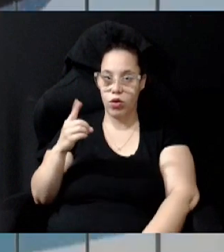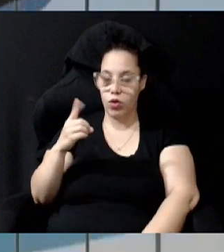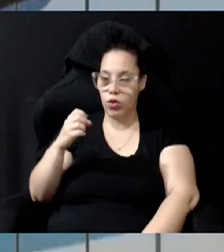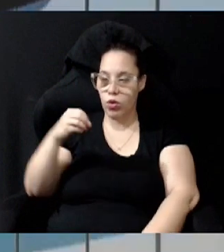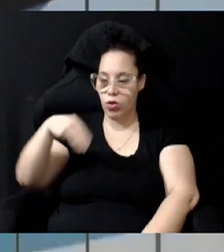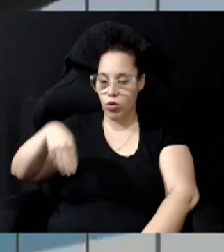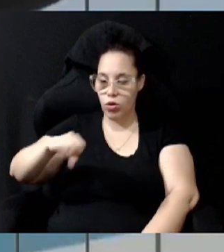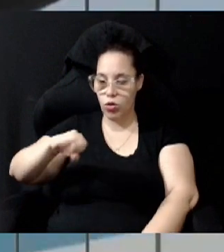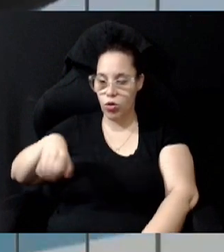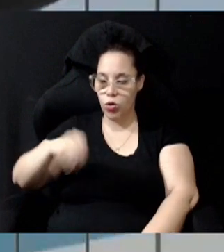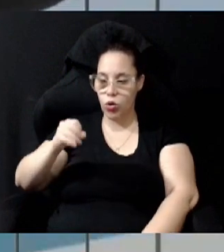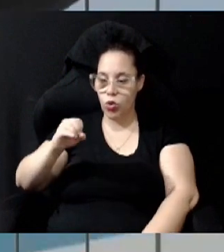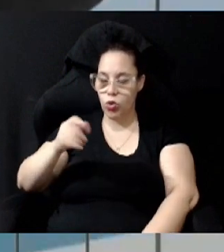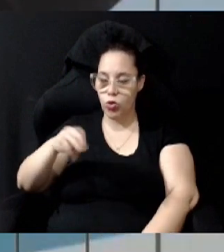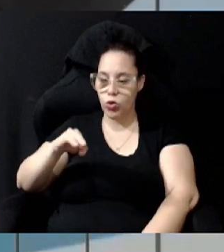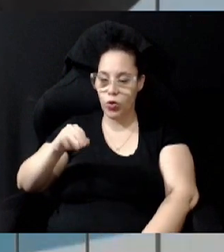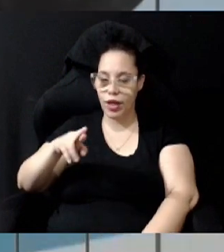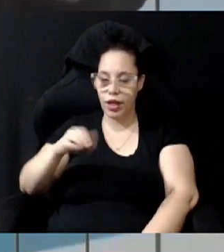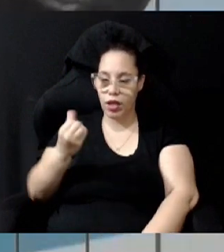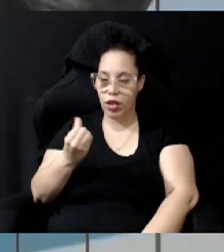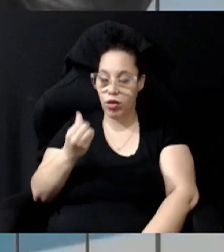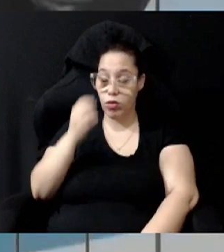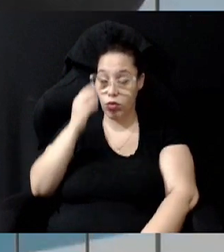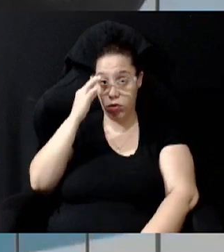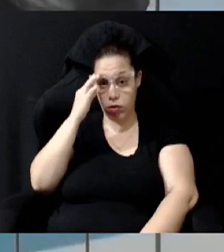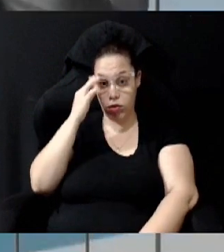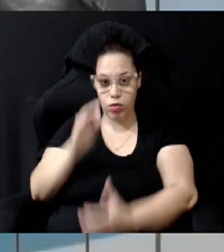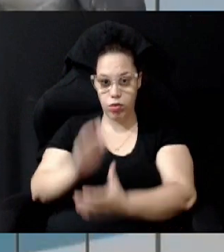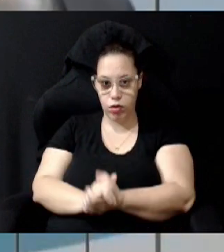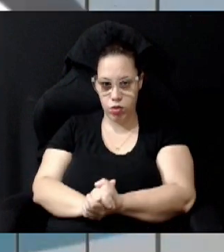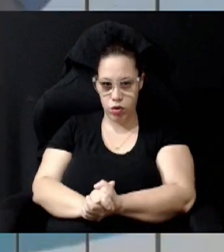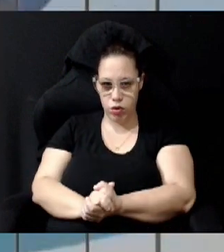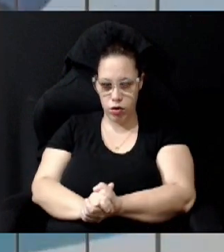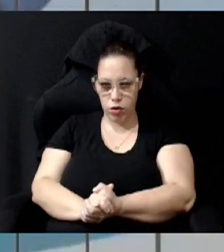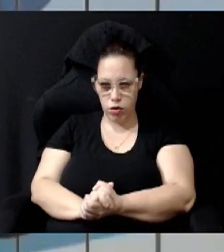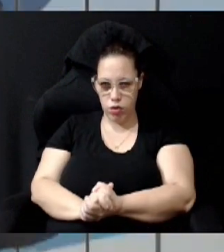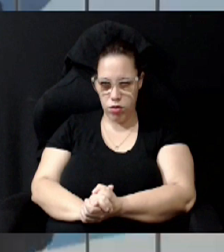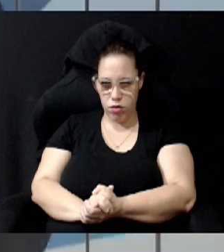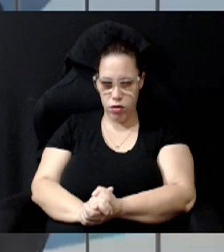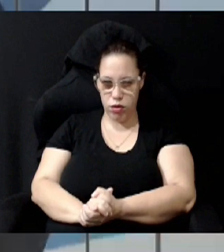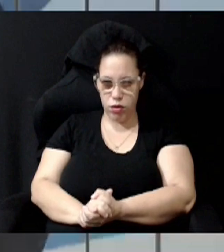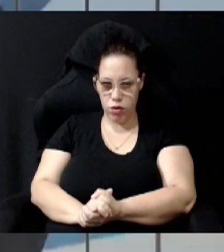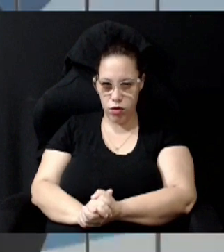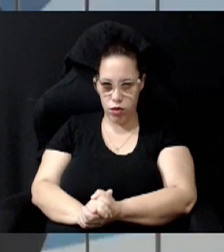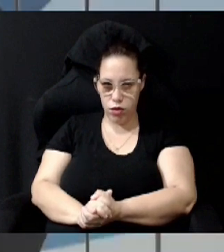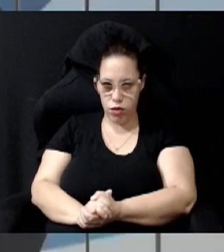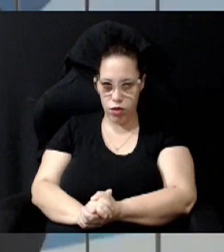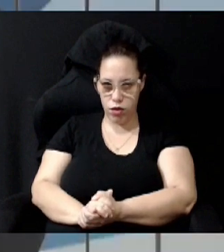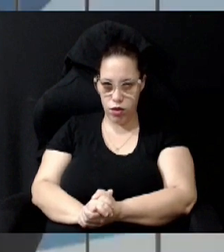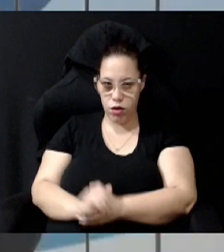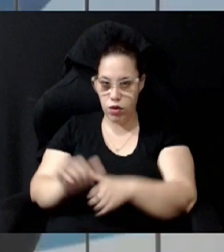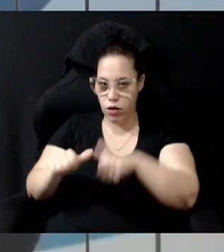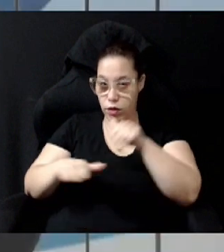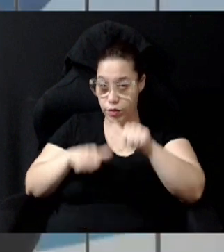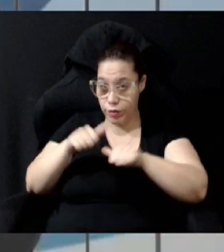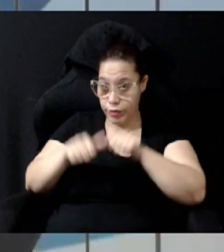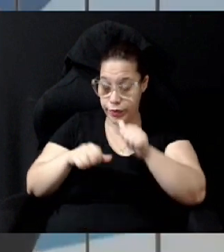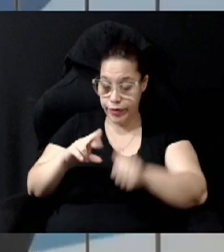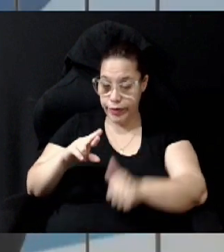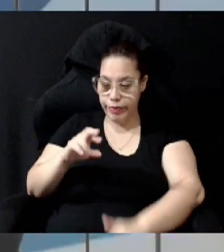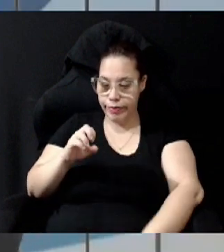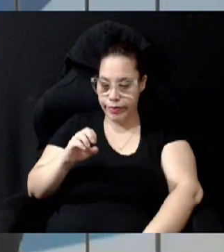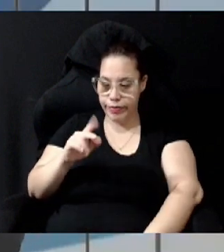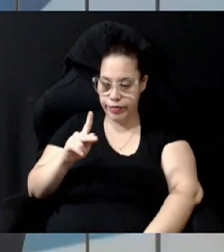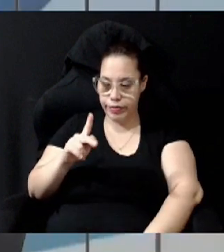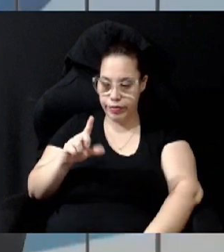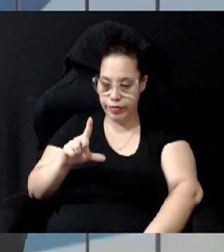descendo as colônias espanholas, deixando de ser colônia e se transformando em repúblicas, ele